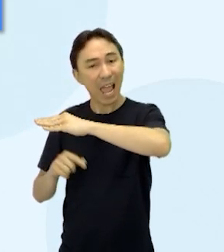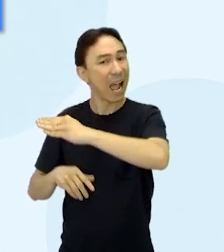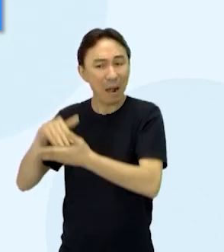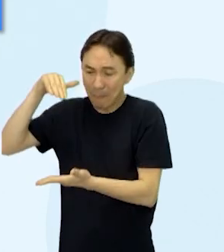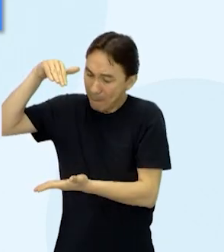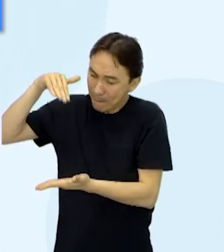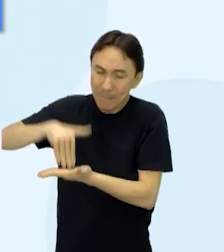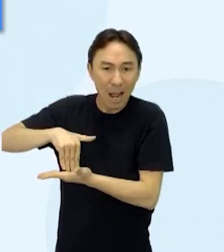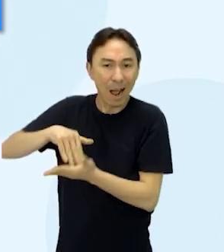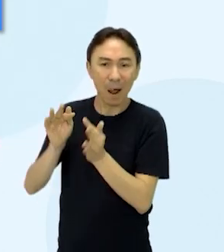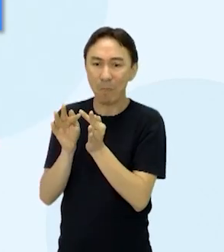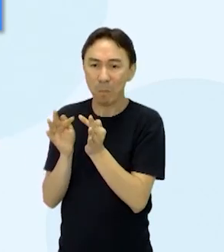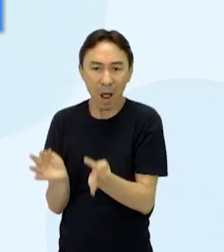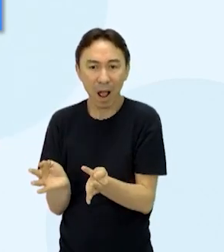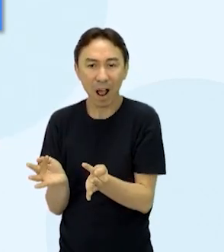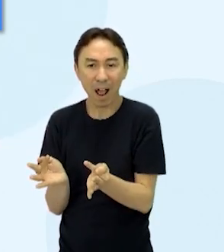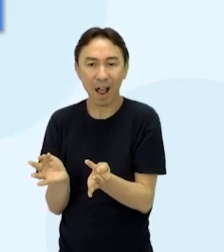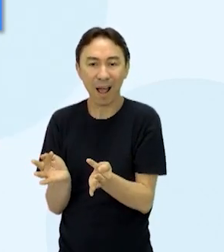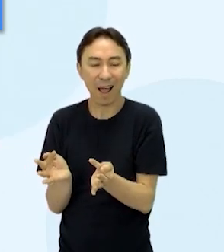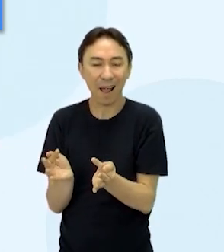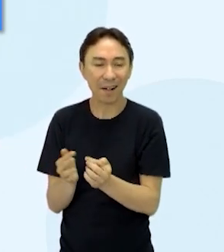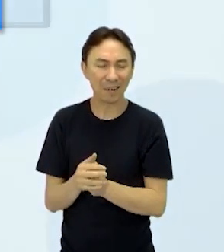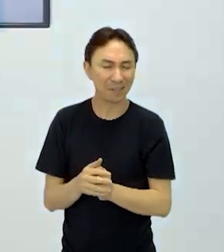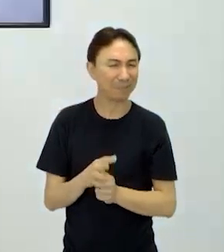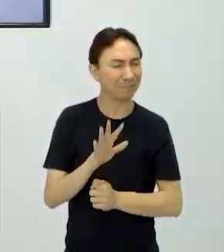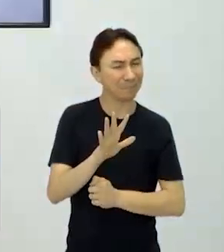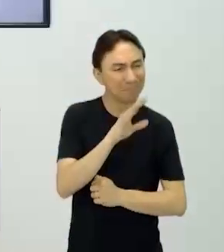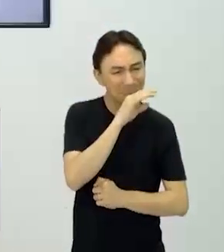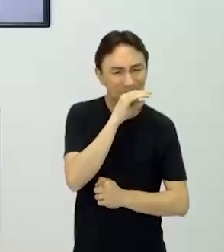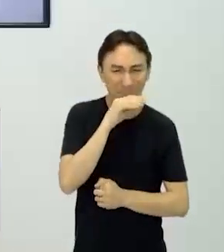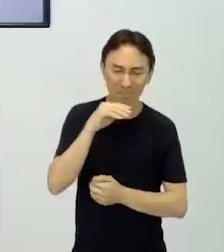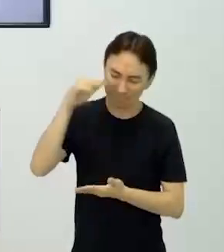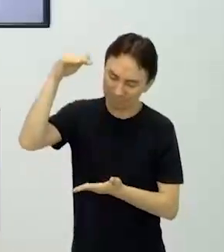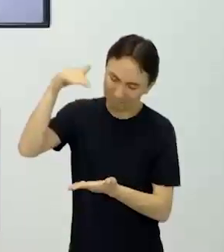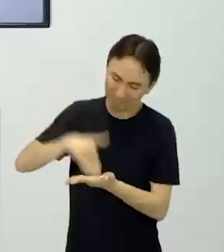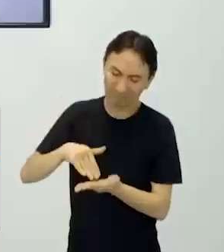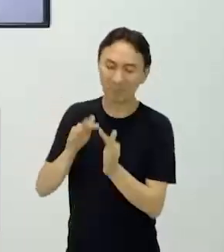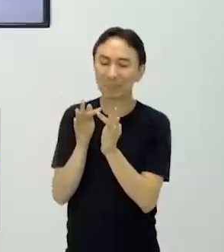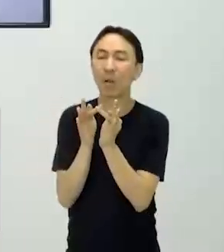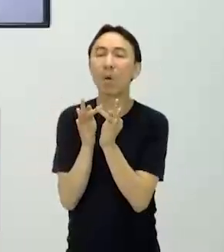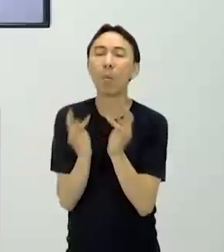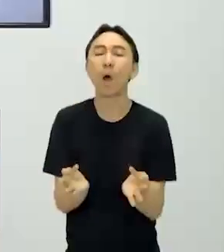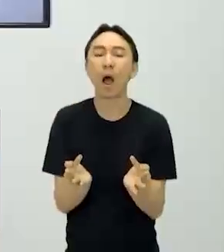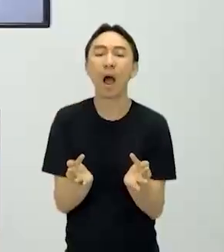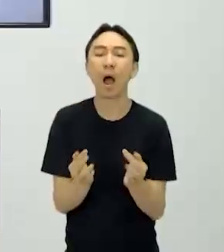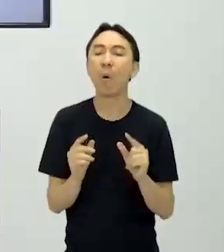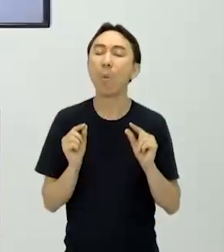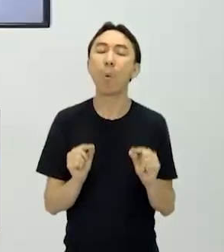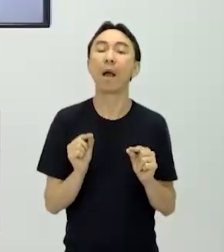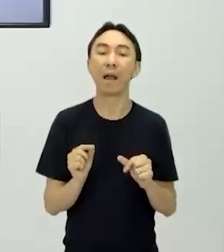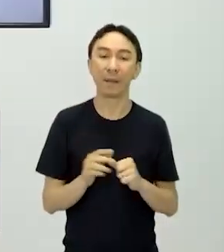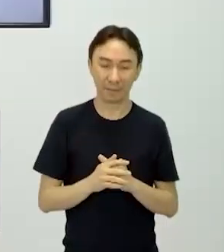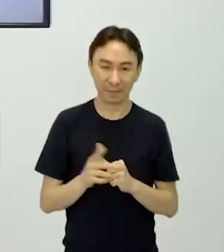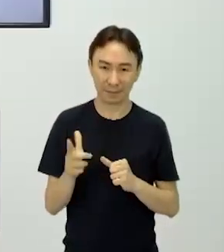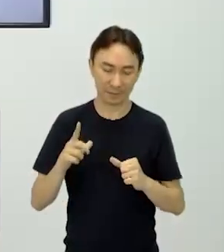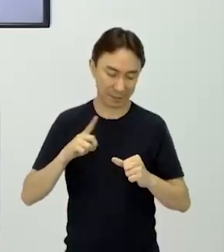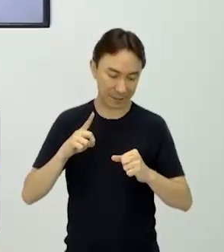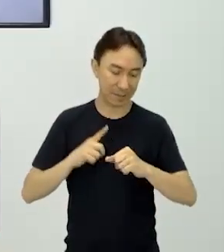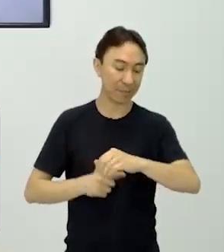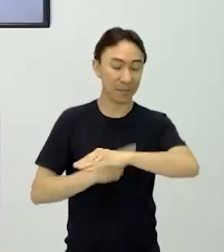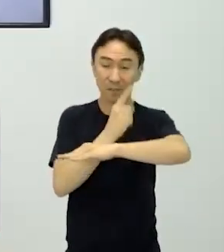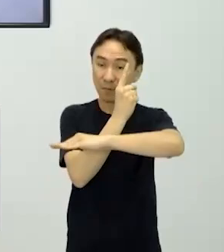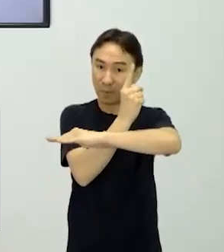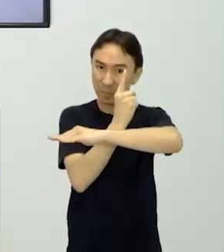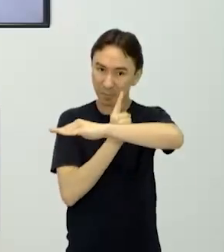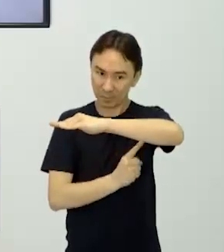simplificada da fração. O que é essa forma simplificada, né? Essa forma simplificada é quando a gente pega a fração e